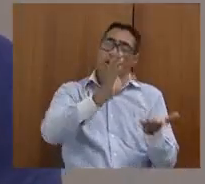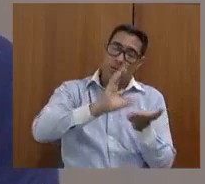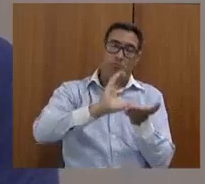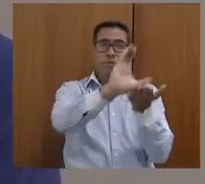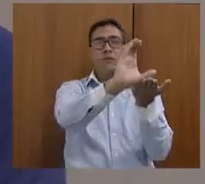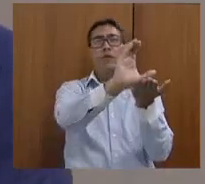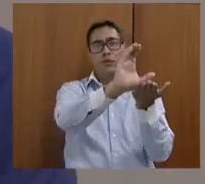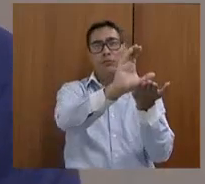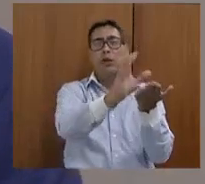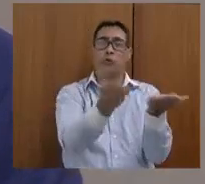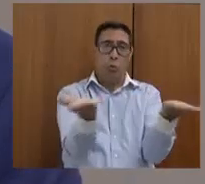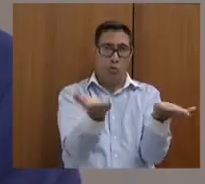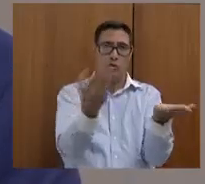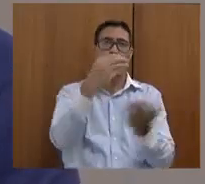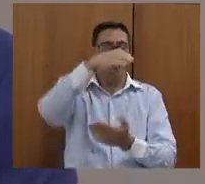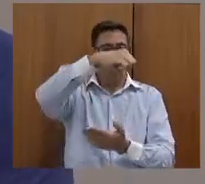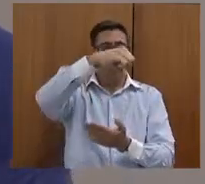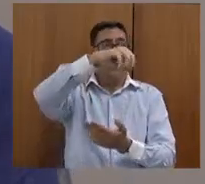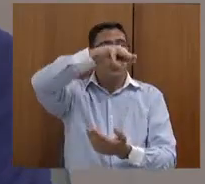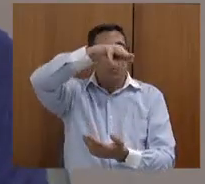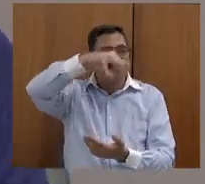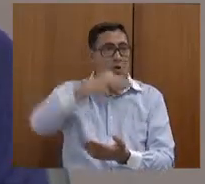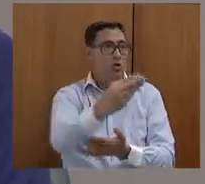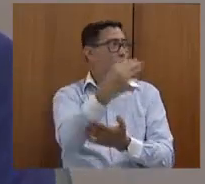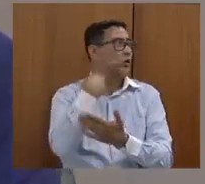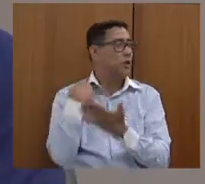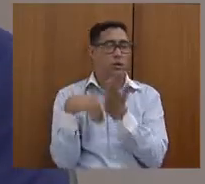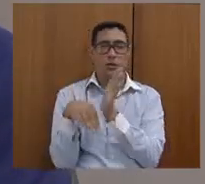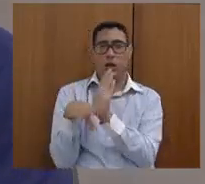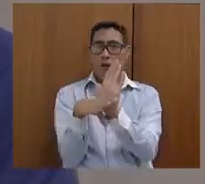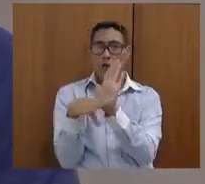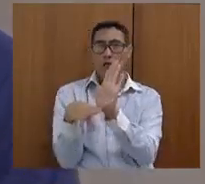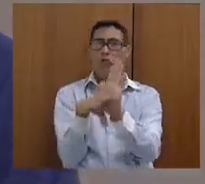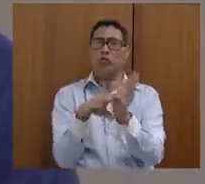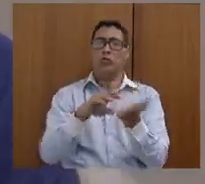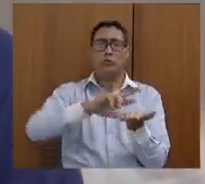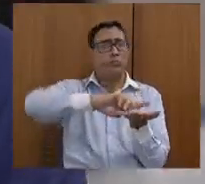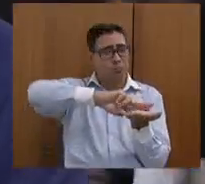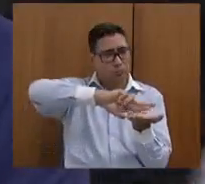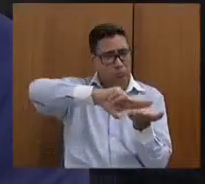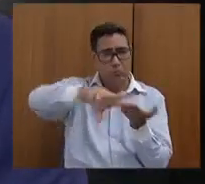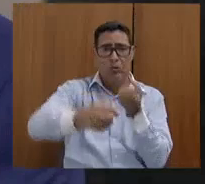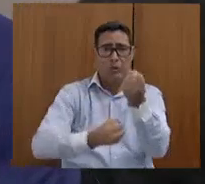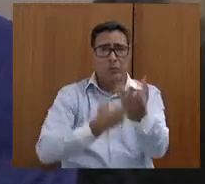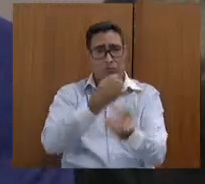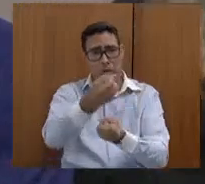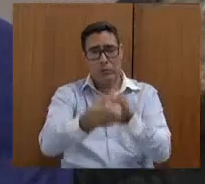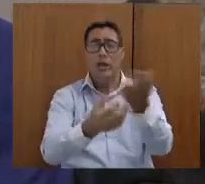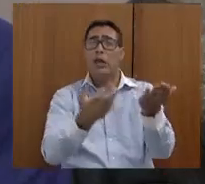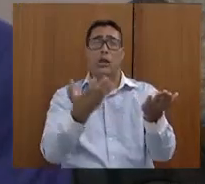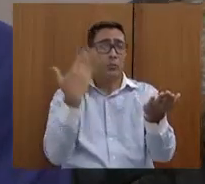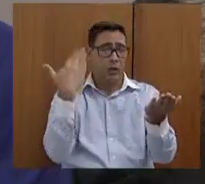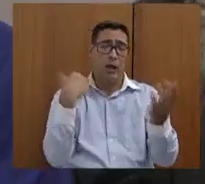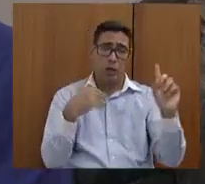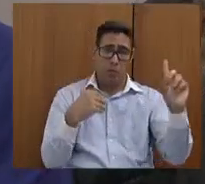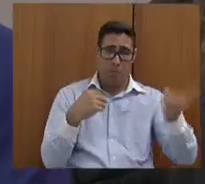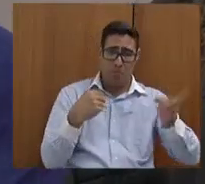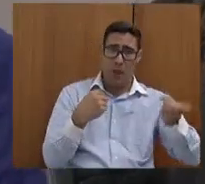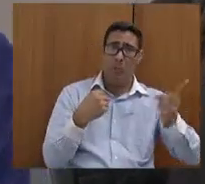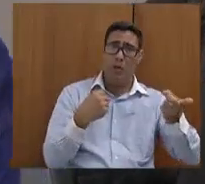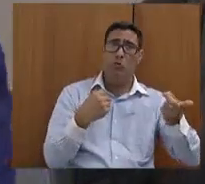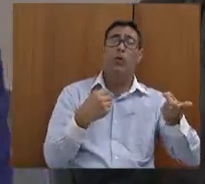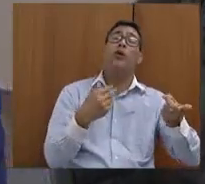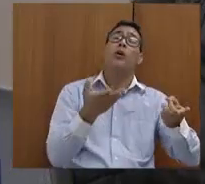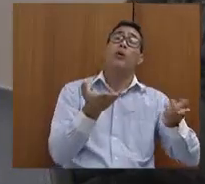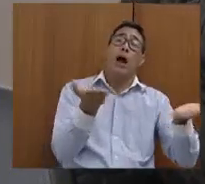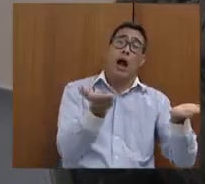chegamos hoje a 9 milhões de auxílios distribuídos nós saímos do investimento de menos de 1000 auxílio distribuídos